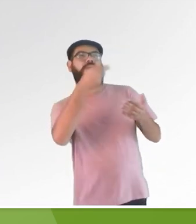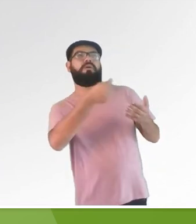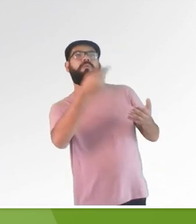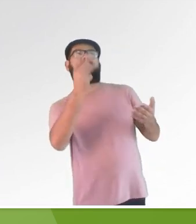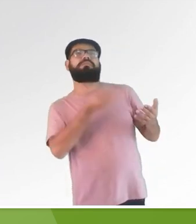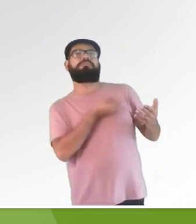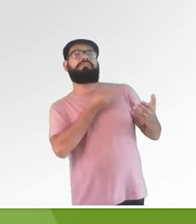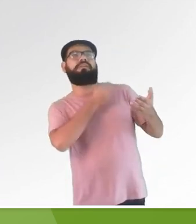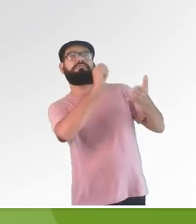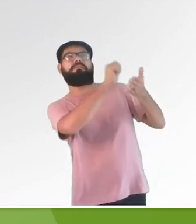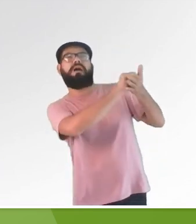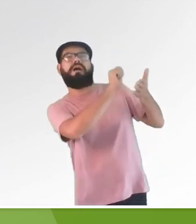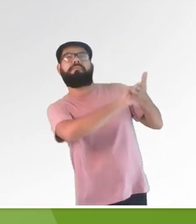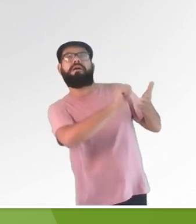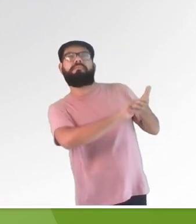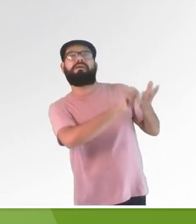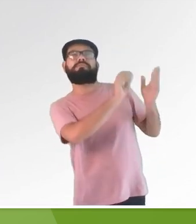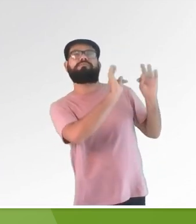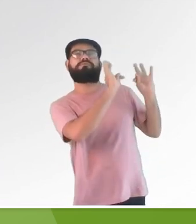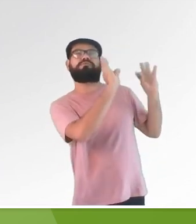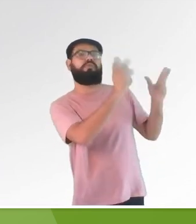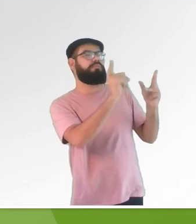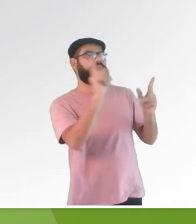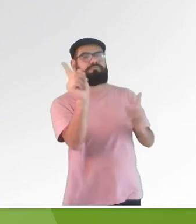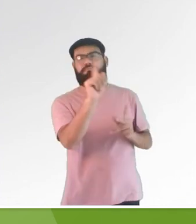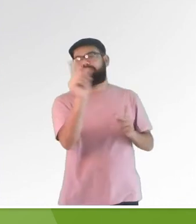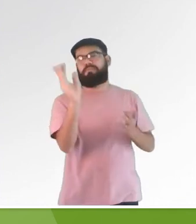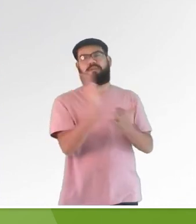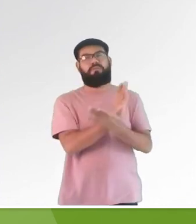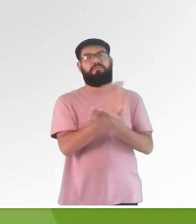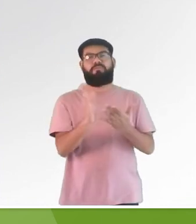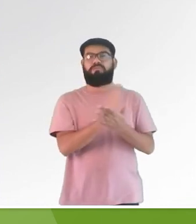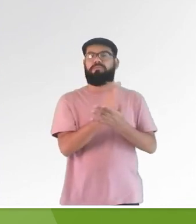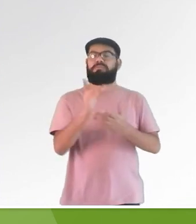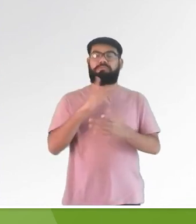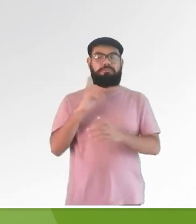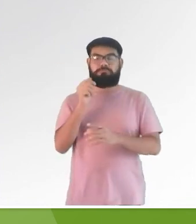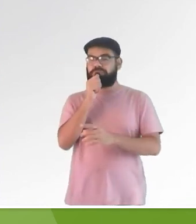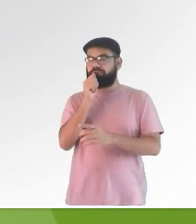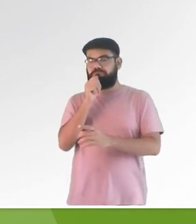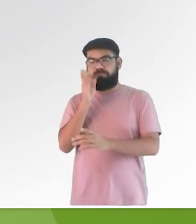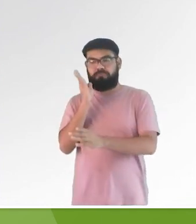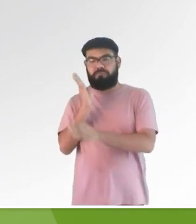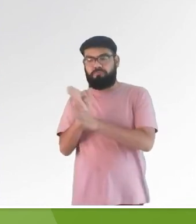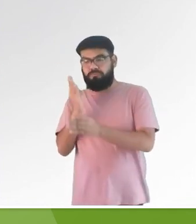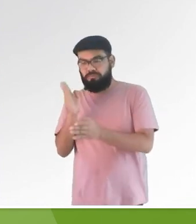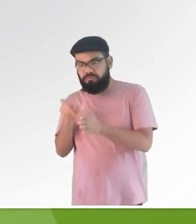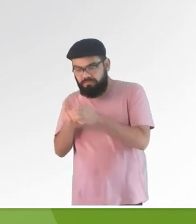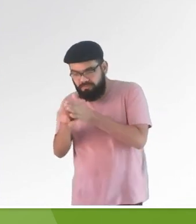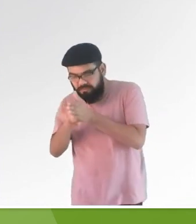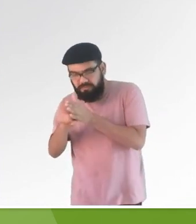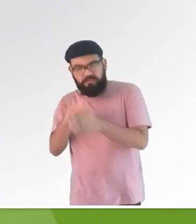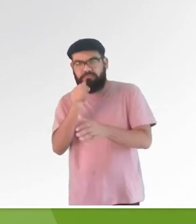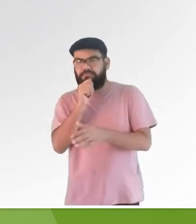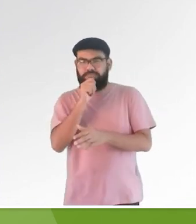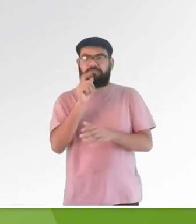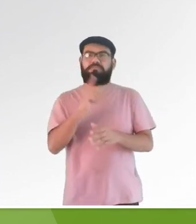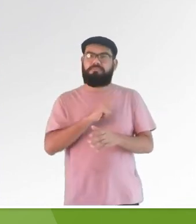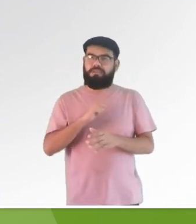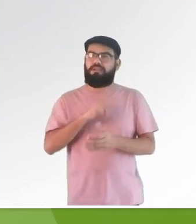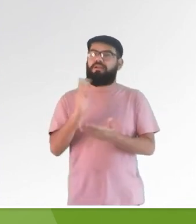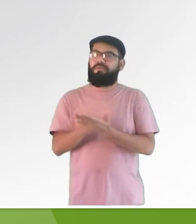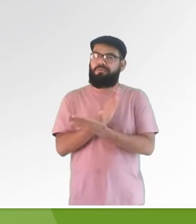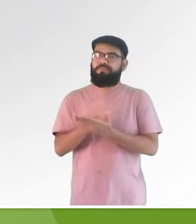todas elas, né? Então, existem espécies que ainda vão ser descobertas, existem espécies que são muito bem estudadas e a gente